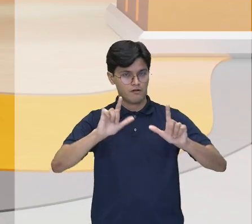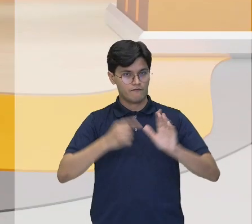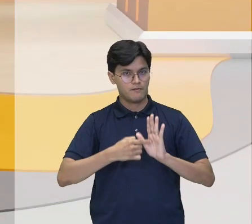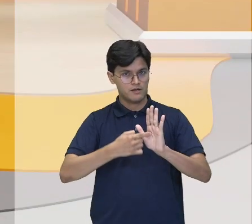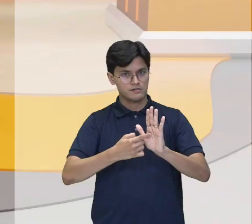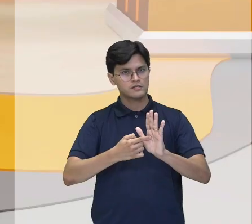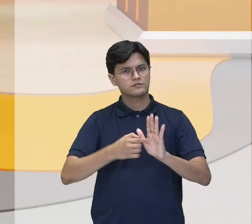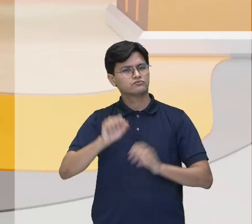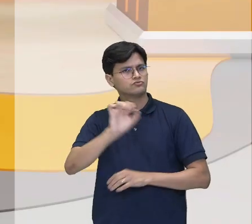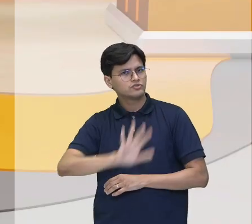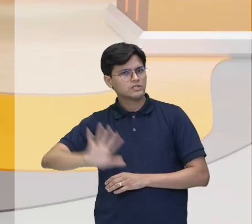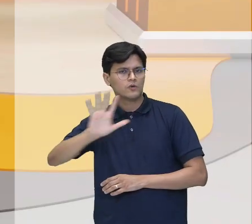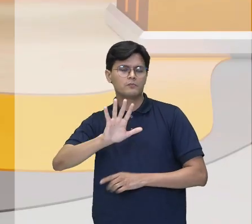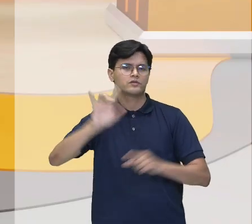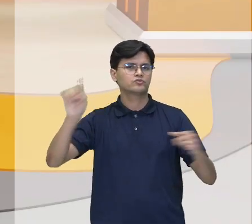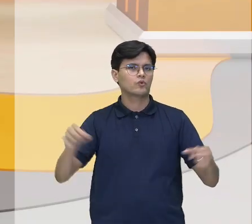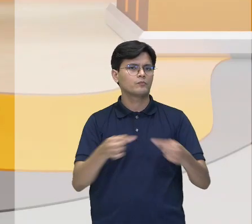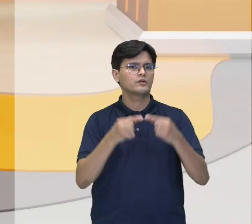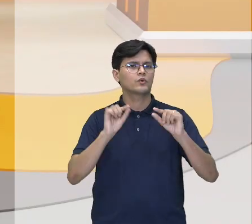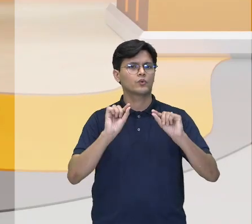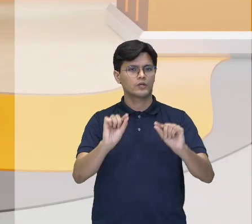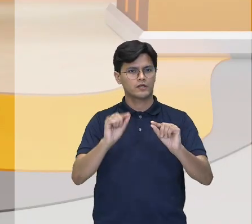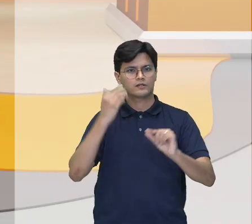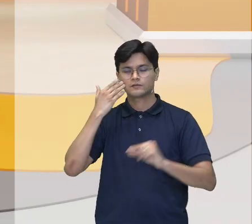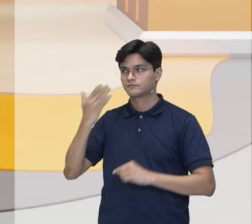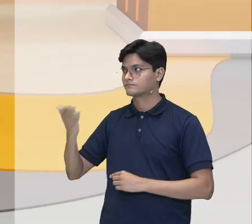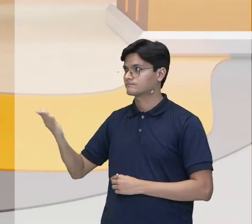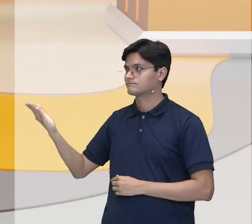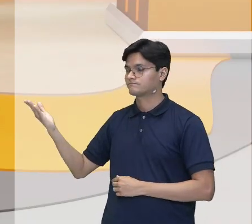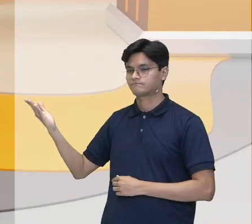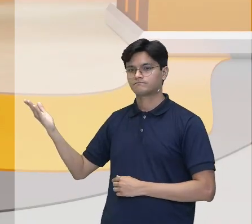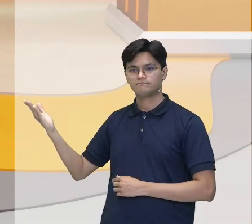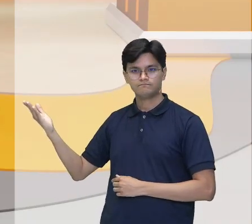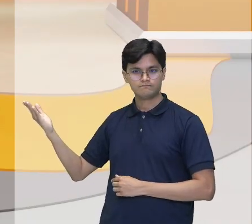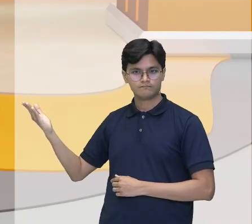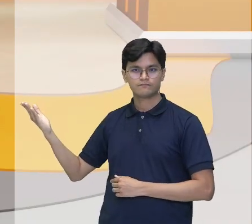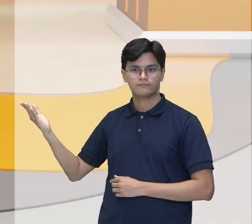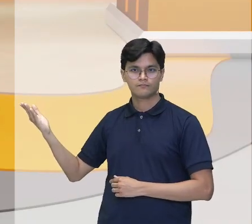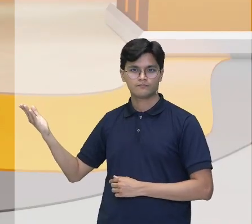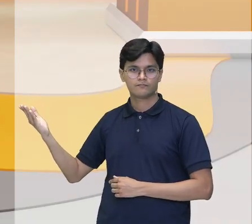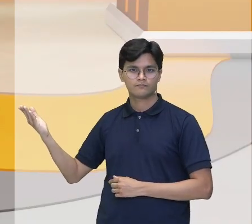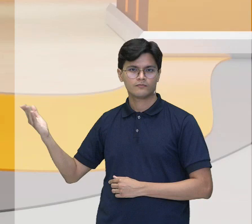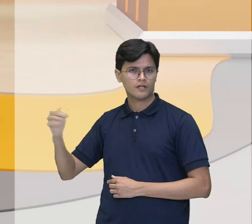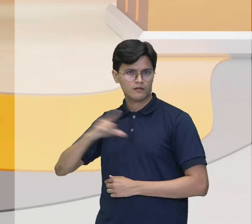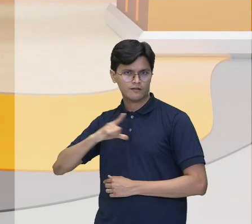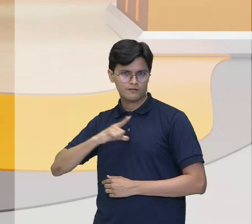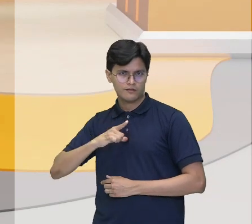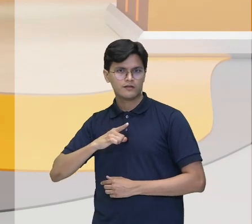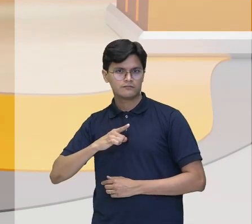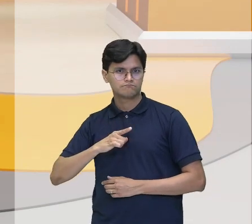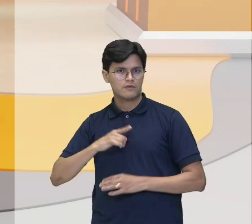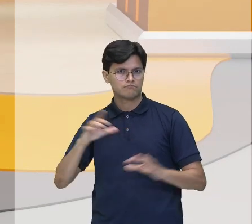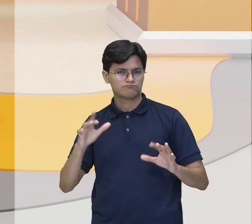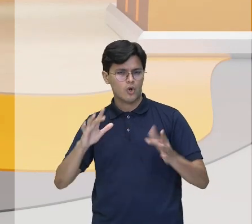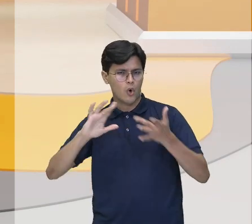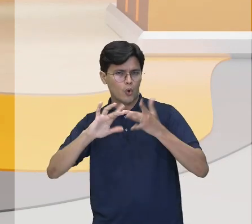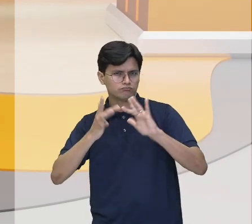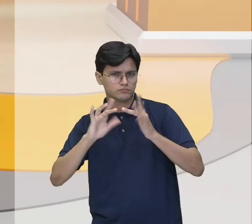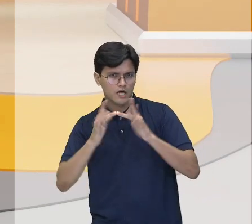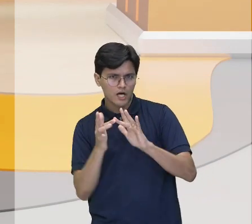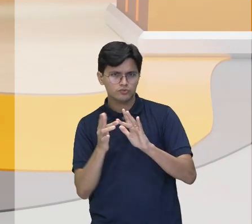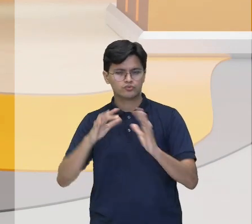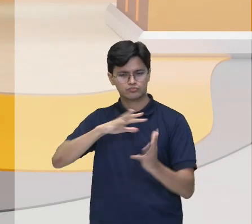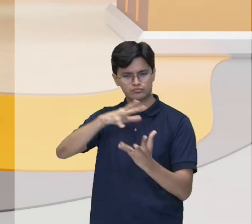que geralmente faz referência a, vamos dizer assim, a uma conexão com o mundo espiritual. Essa